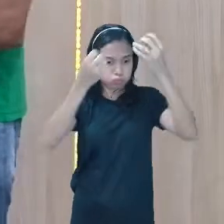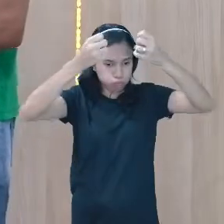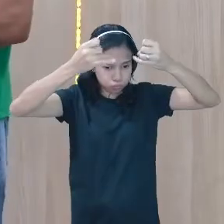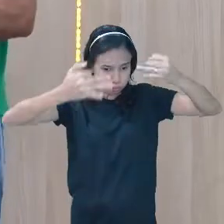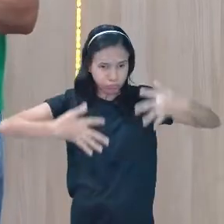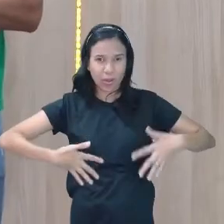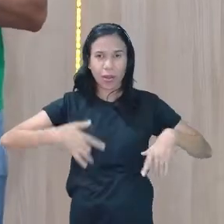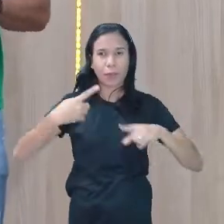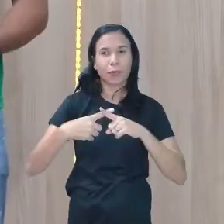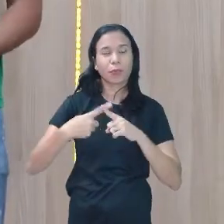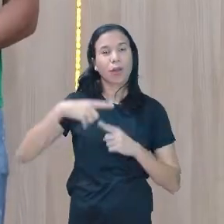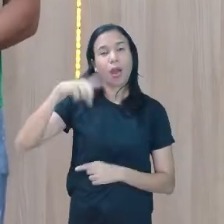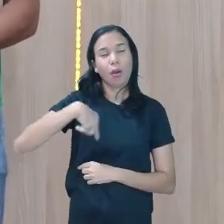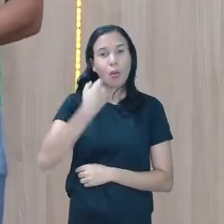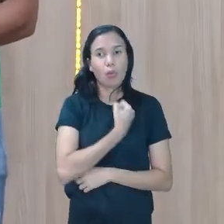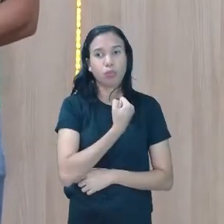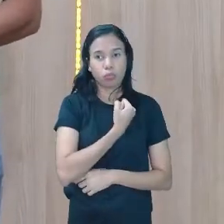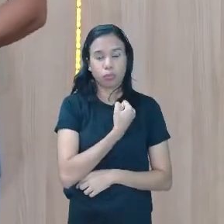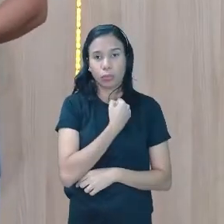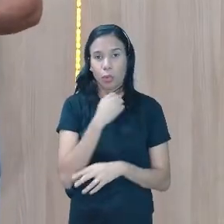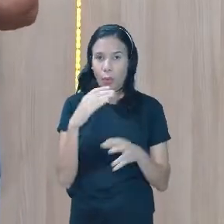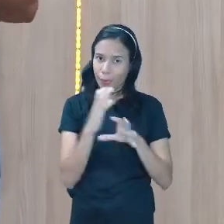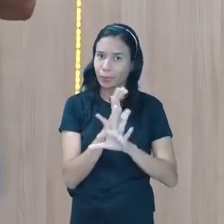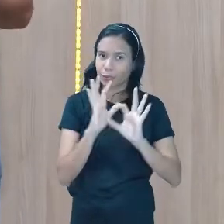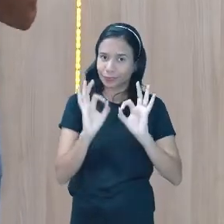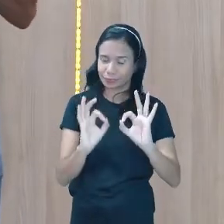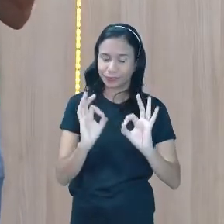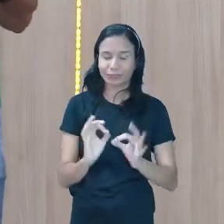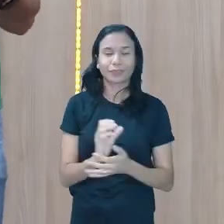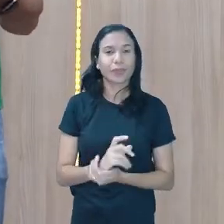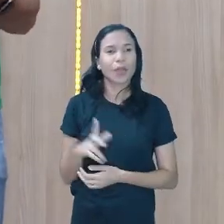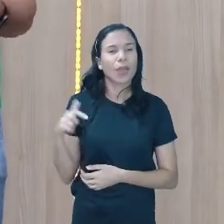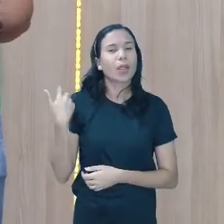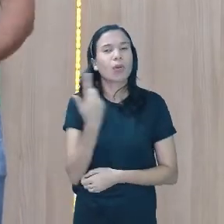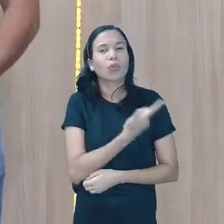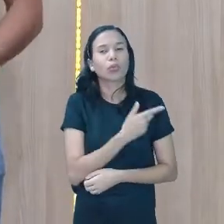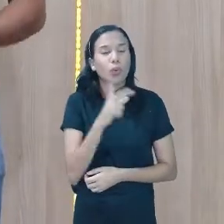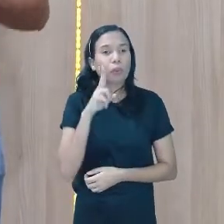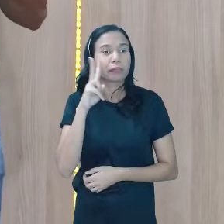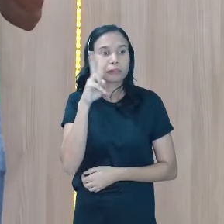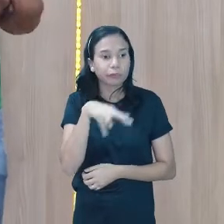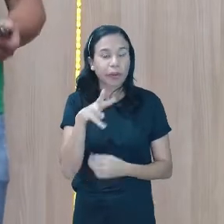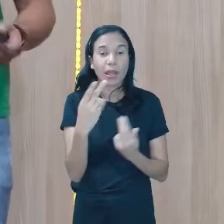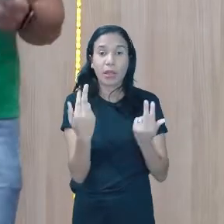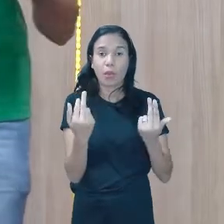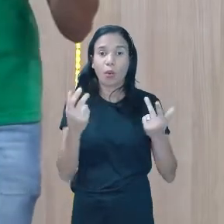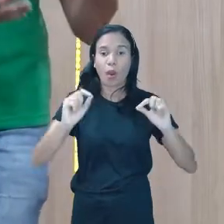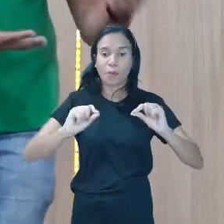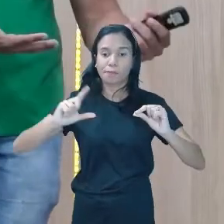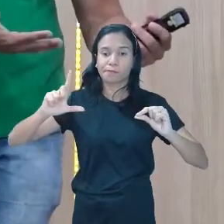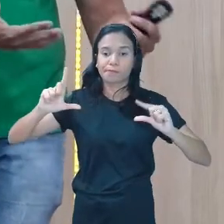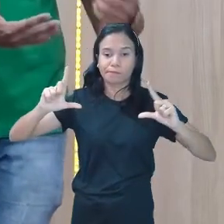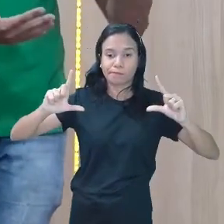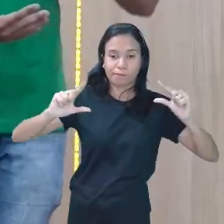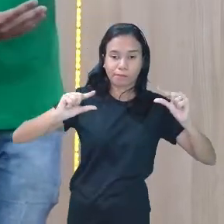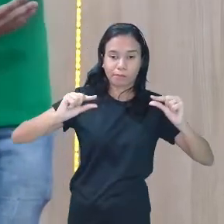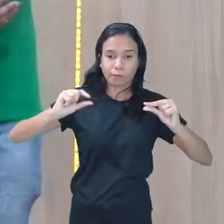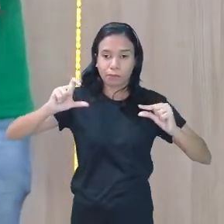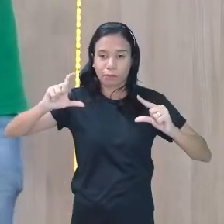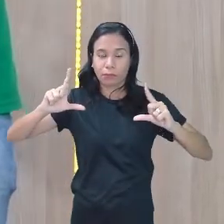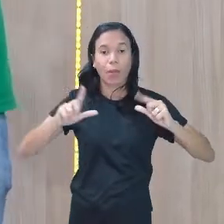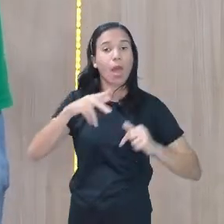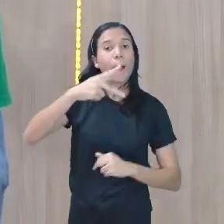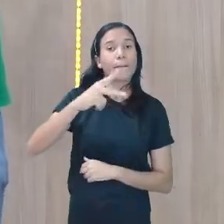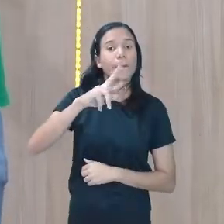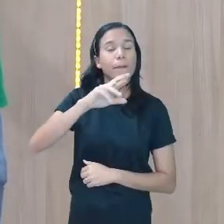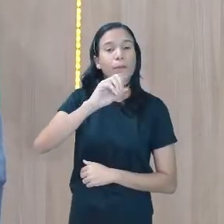1 bilhão para ficar um númerozinho redondo, tá? Então, se a gente segue aquela mesma proporção que eu falei para vocês, que de